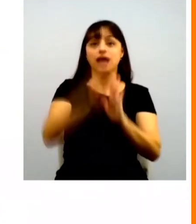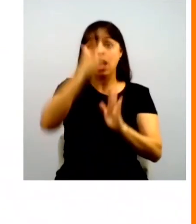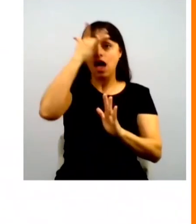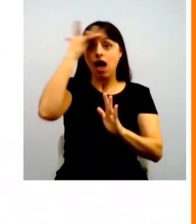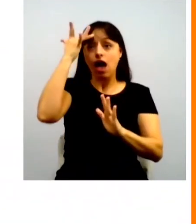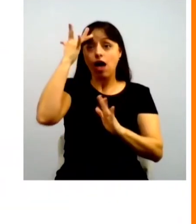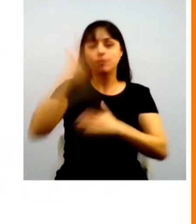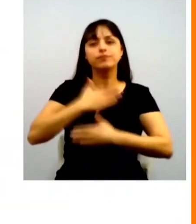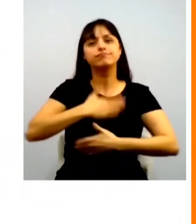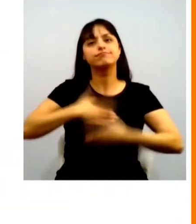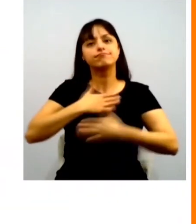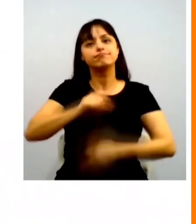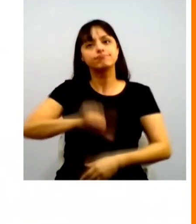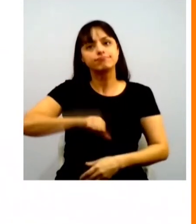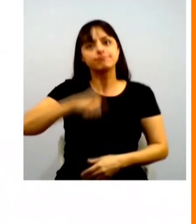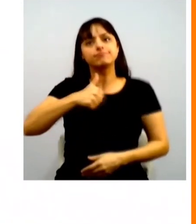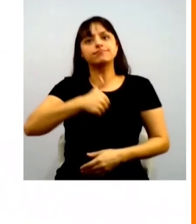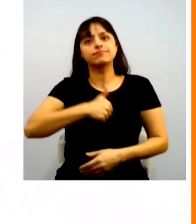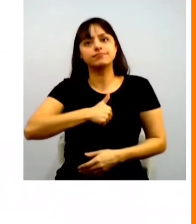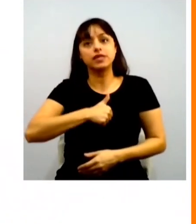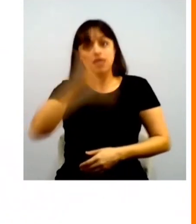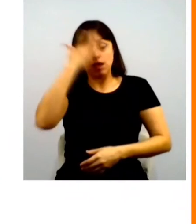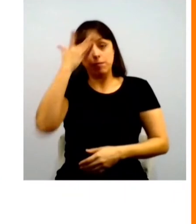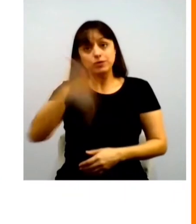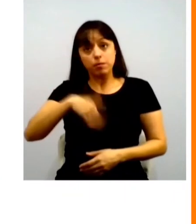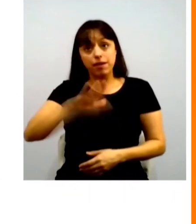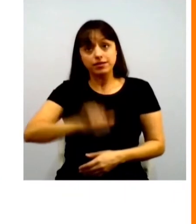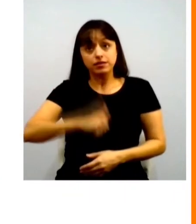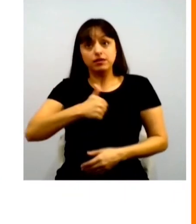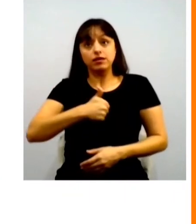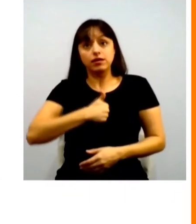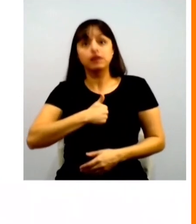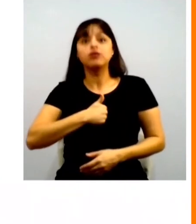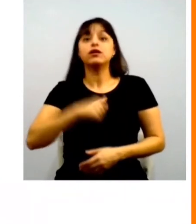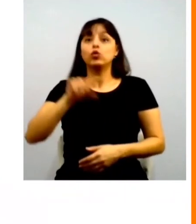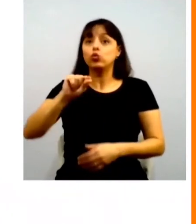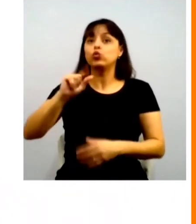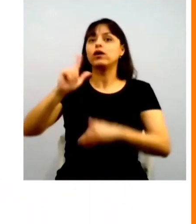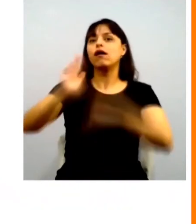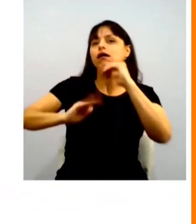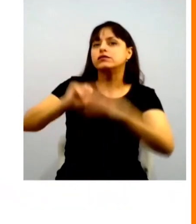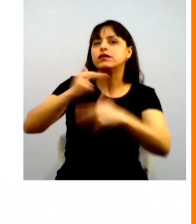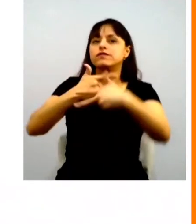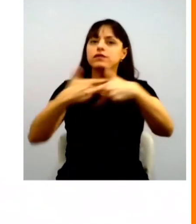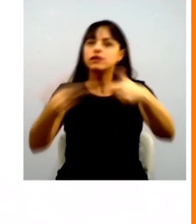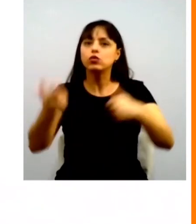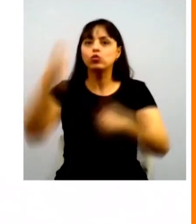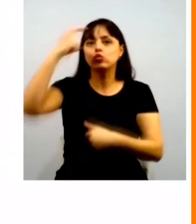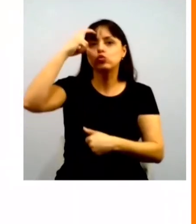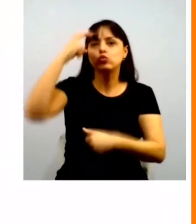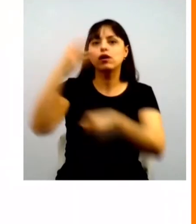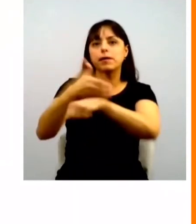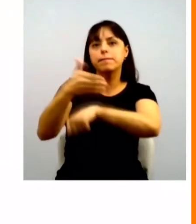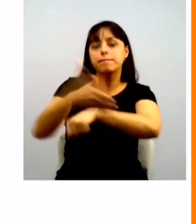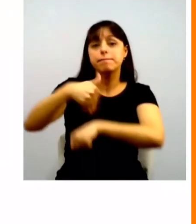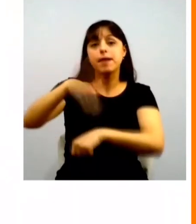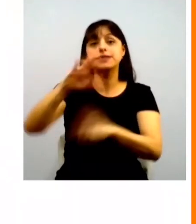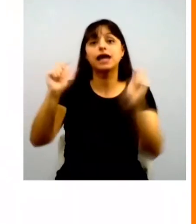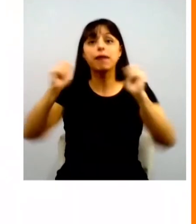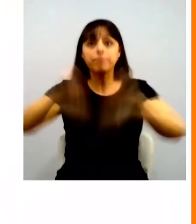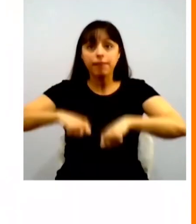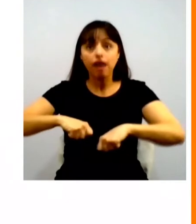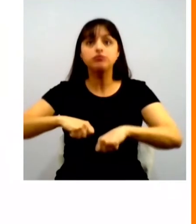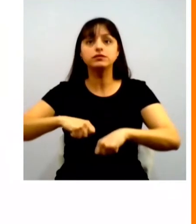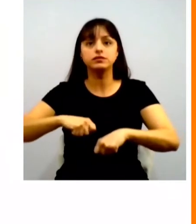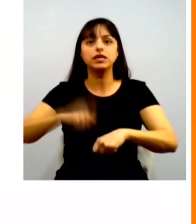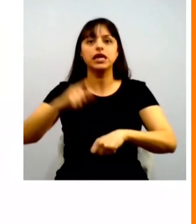As pessoas que têm mais autoestima e podem fazer suas atividades culturales, são mais capazes de incidir no processo de desenvolvimento,